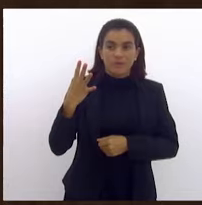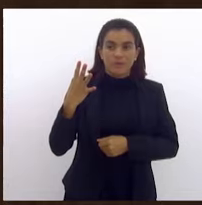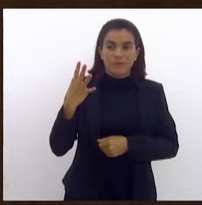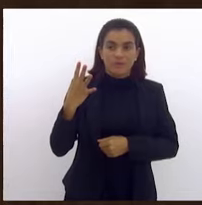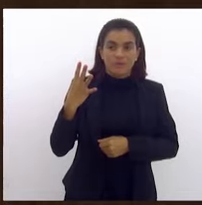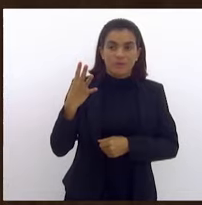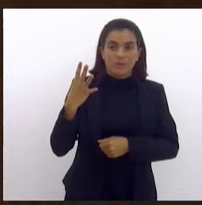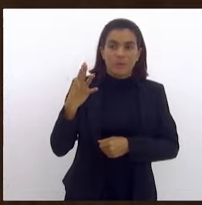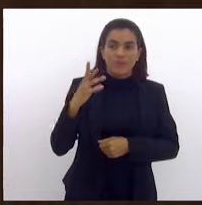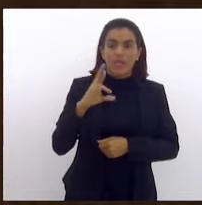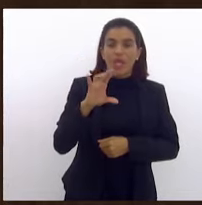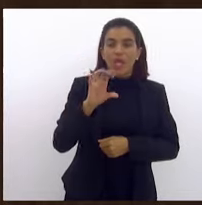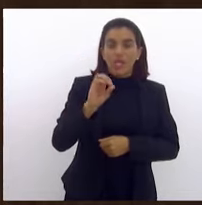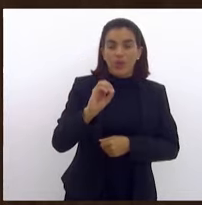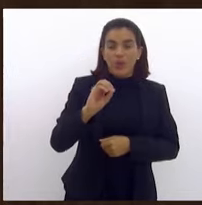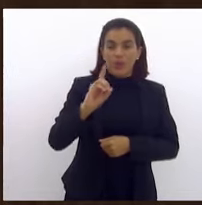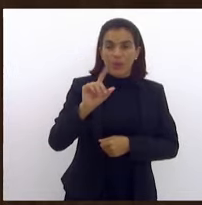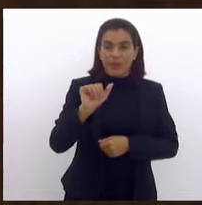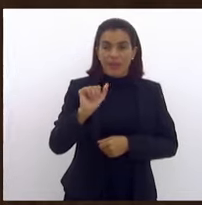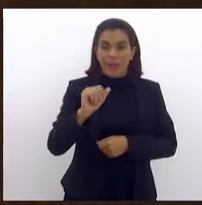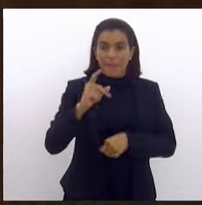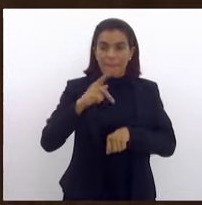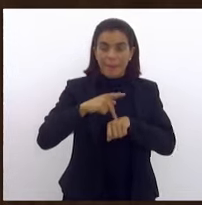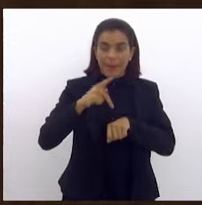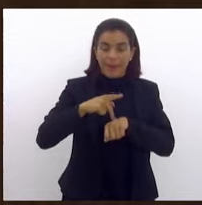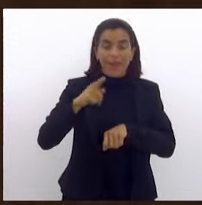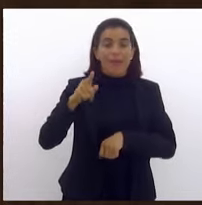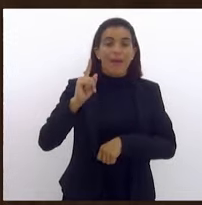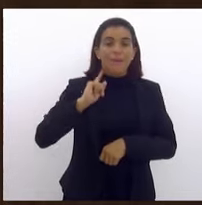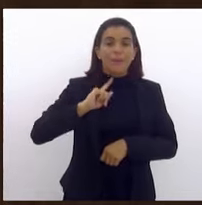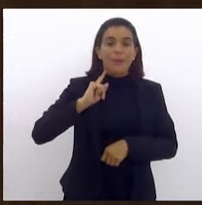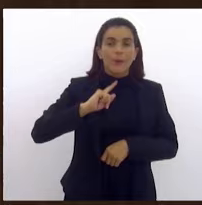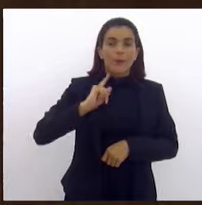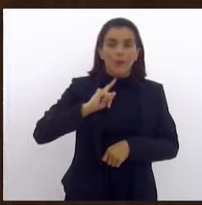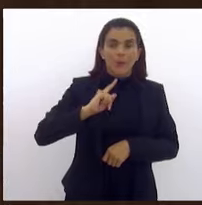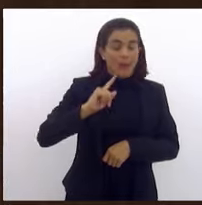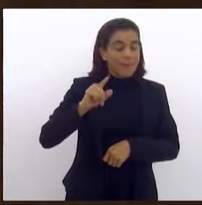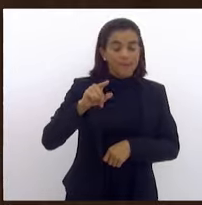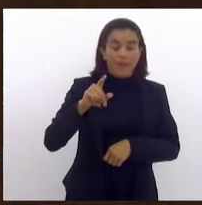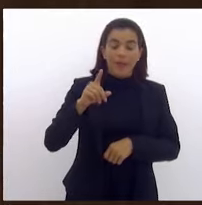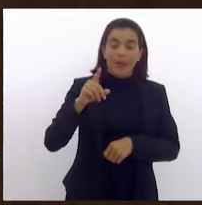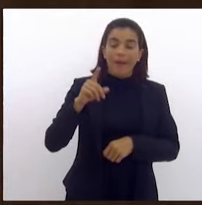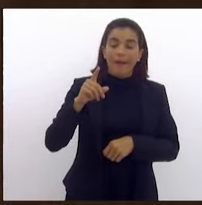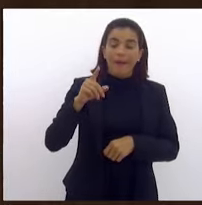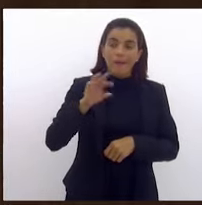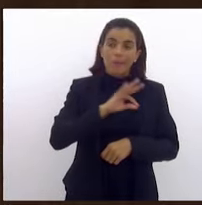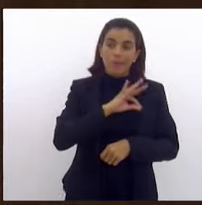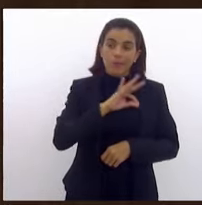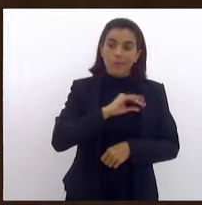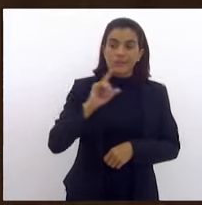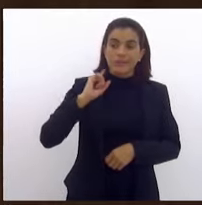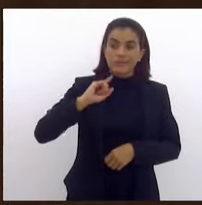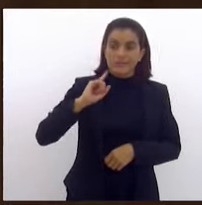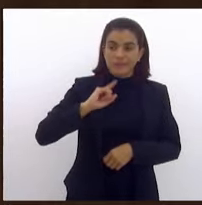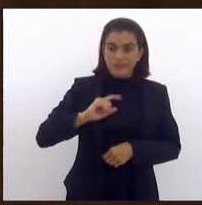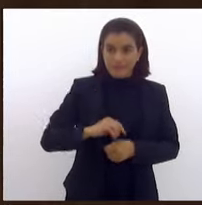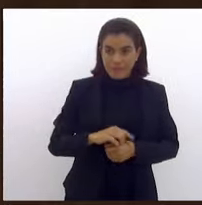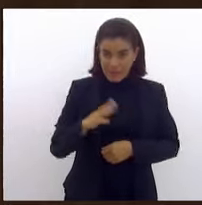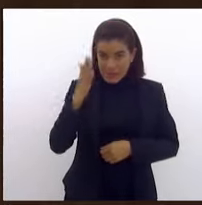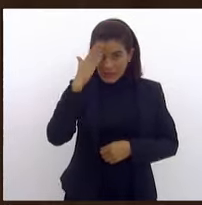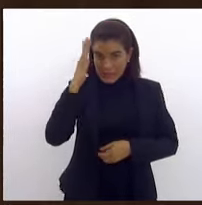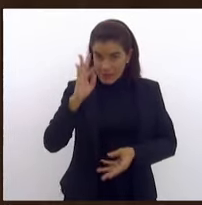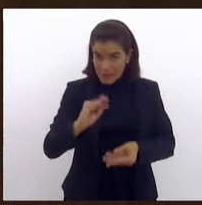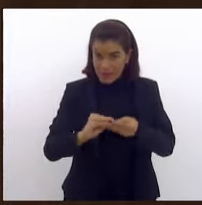lá na Rio das Pedras é a polícia mineira. Né? É, todo mundo sabe o que é a